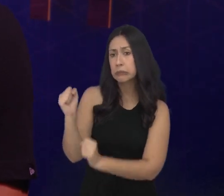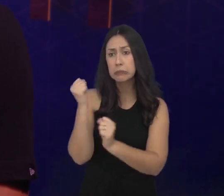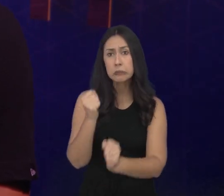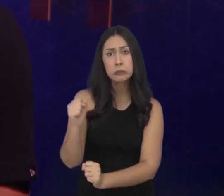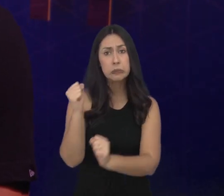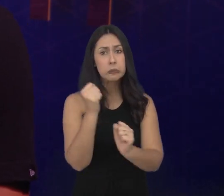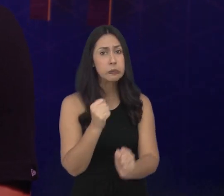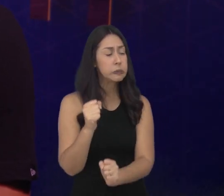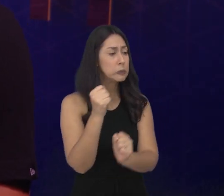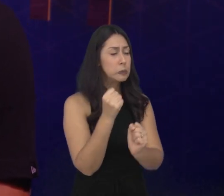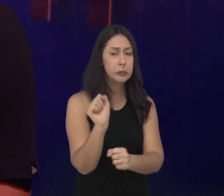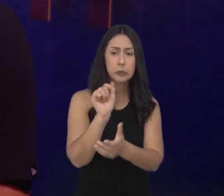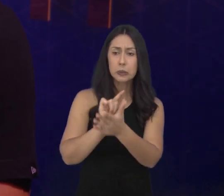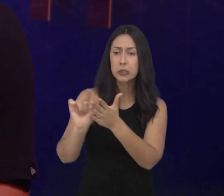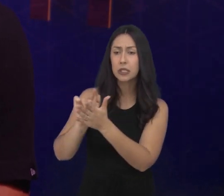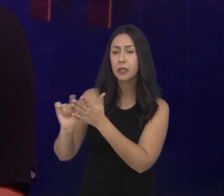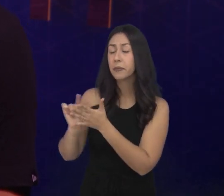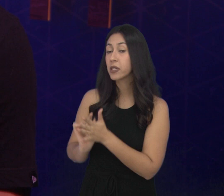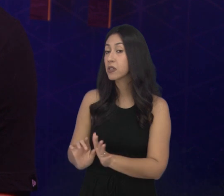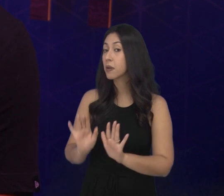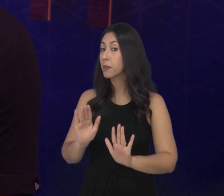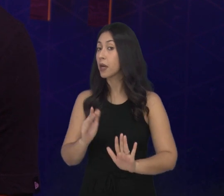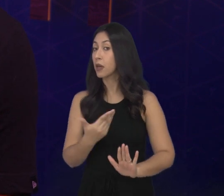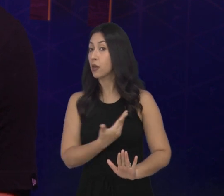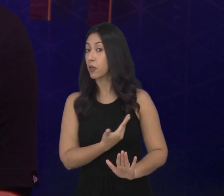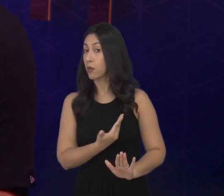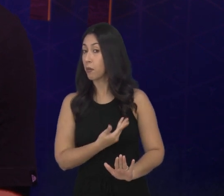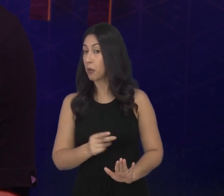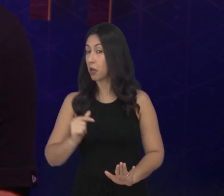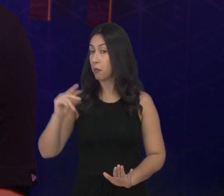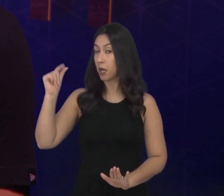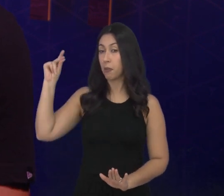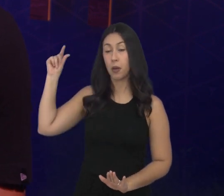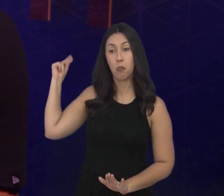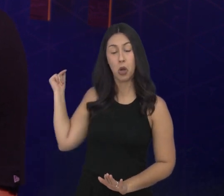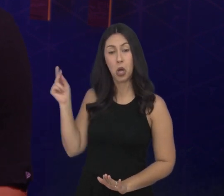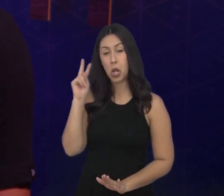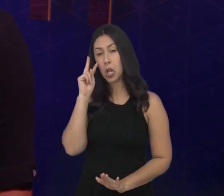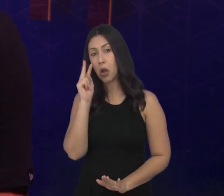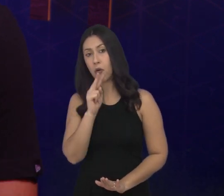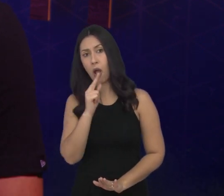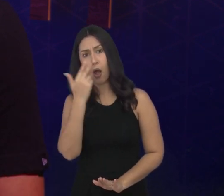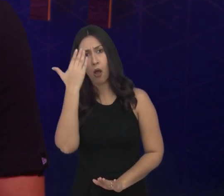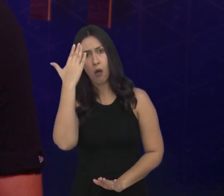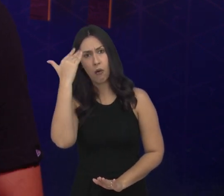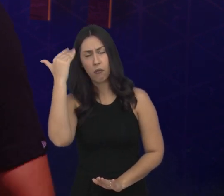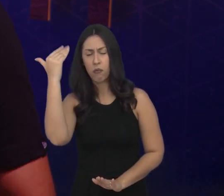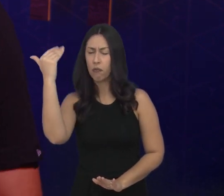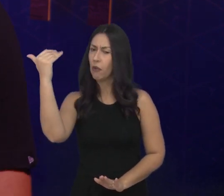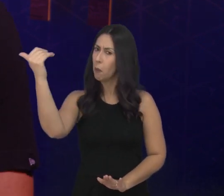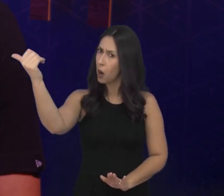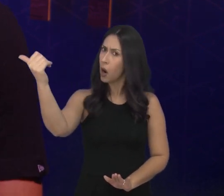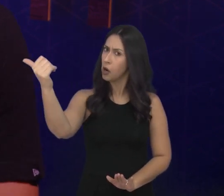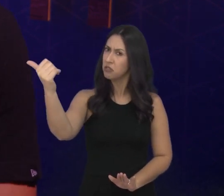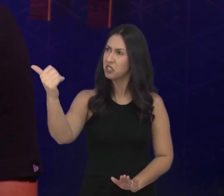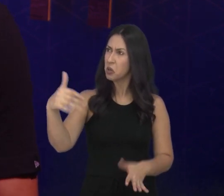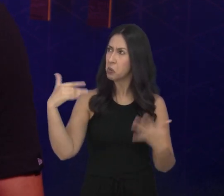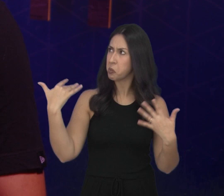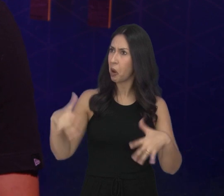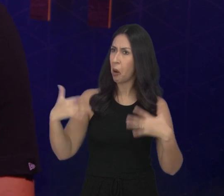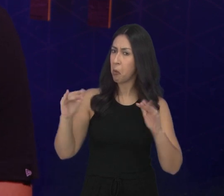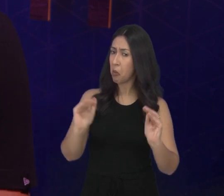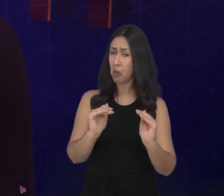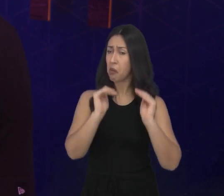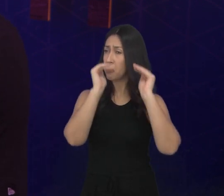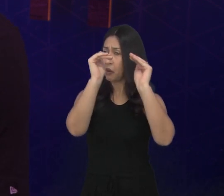lá da cidade. E uma amiga de infância dele é, tipo, super famosa, trabalha, uma